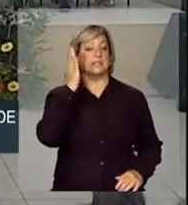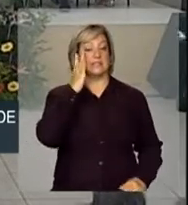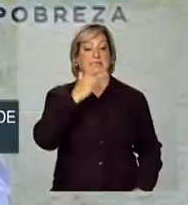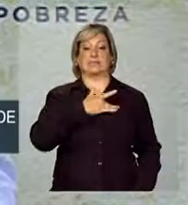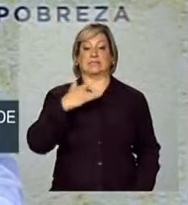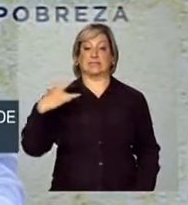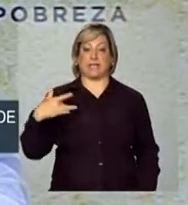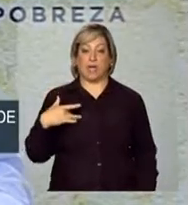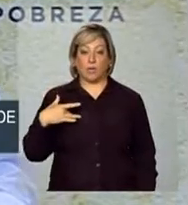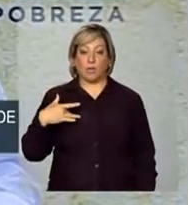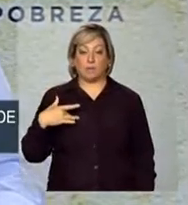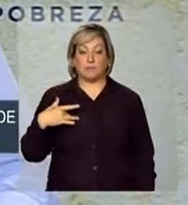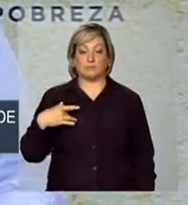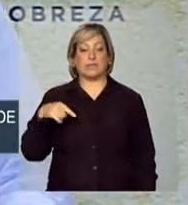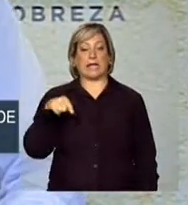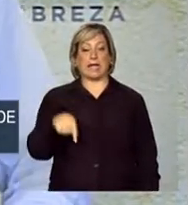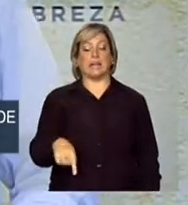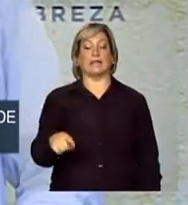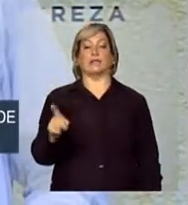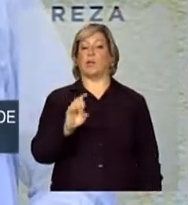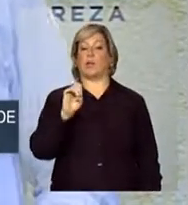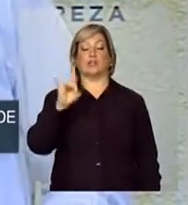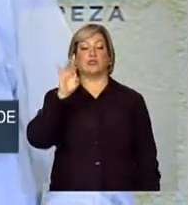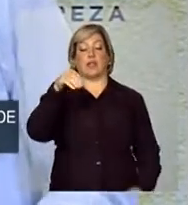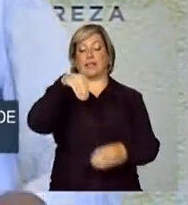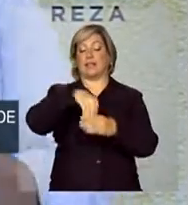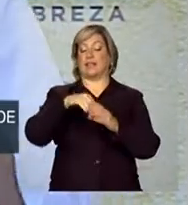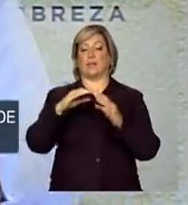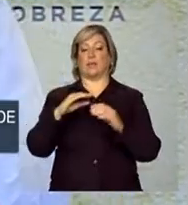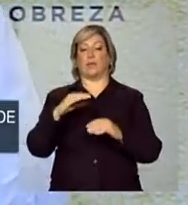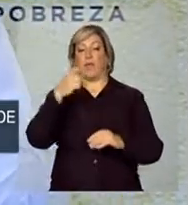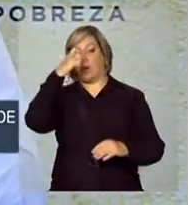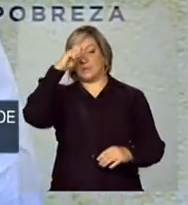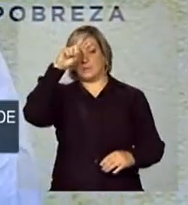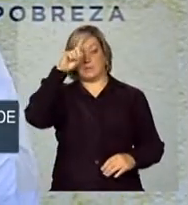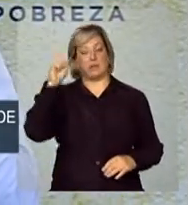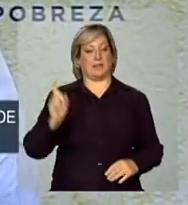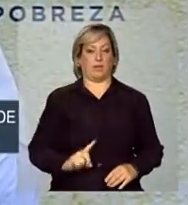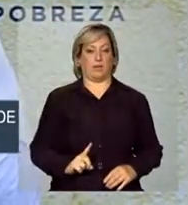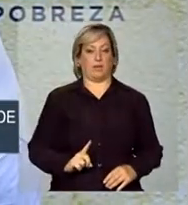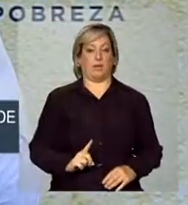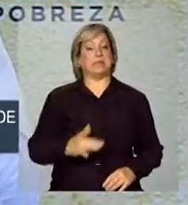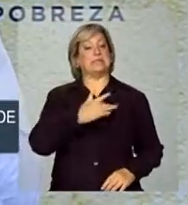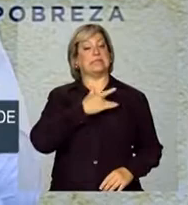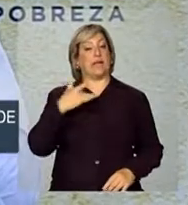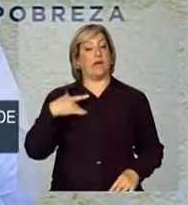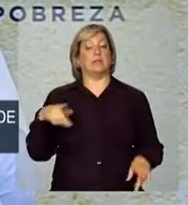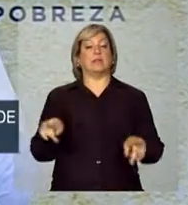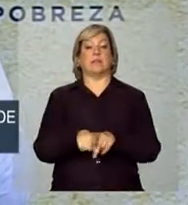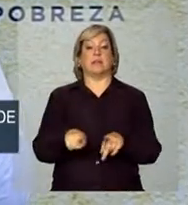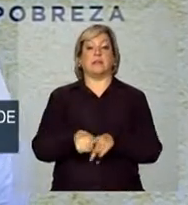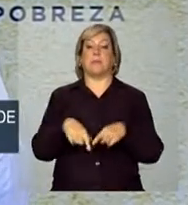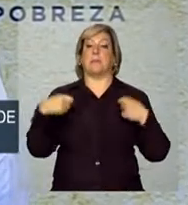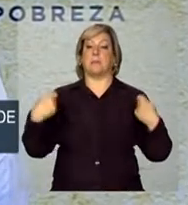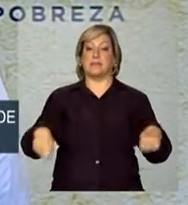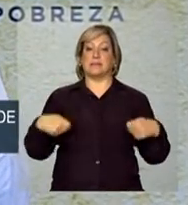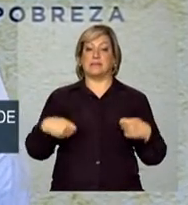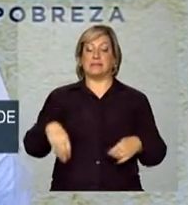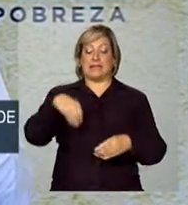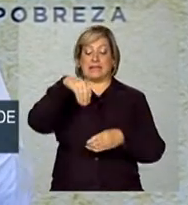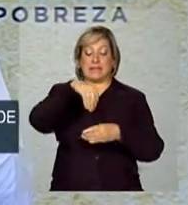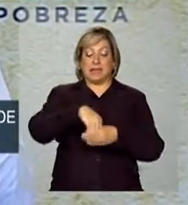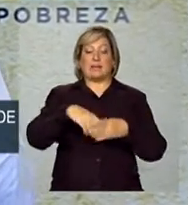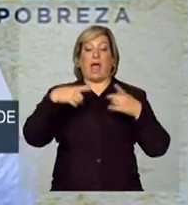a saúde ela não acontece só dentro do hospital a saúde tem que acontecer mais